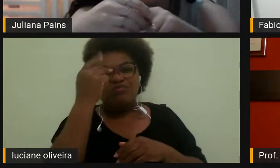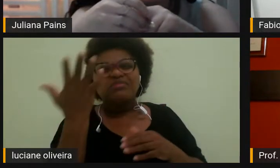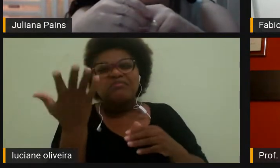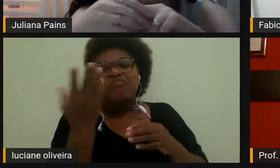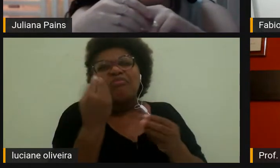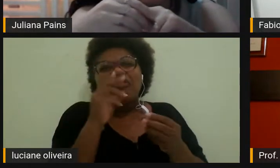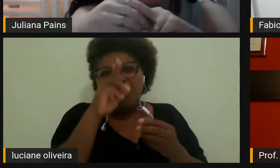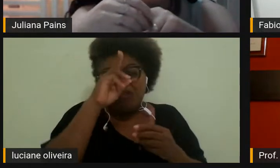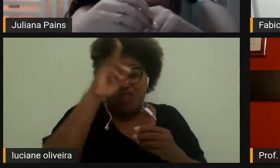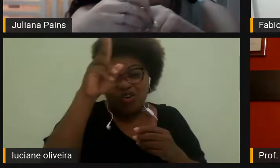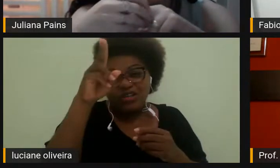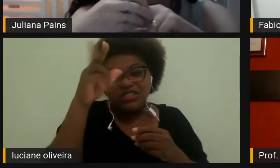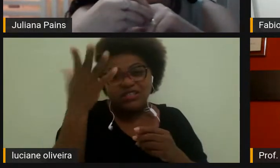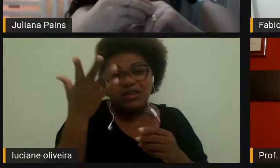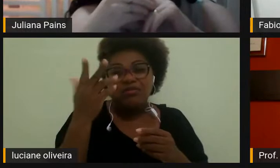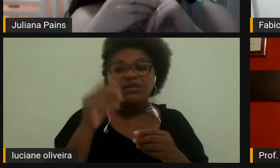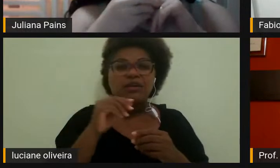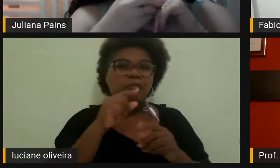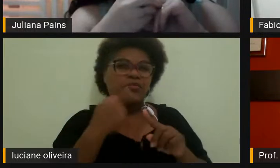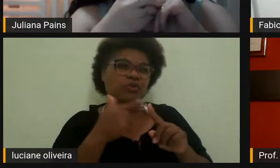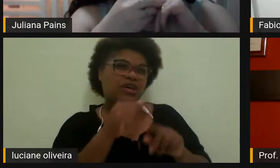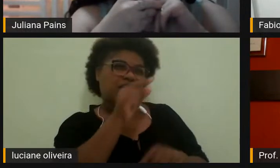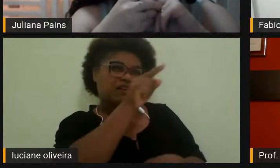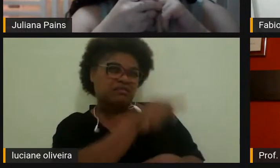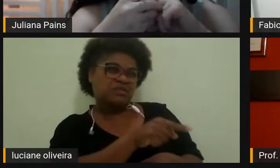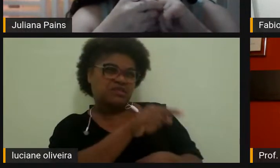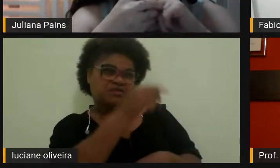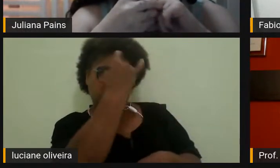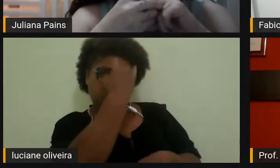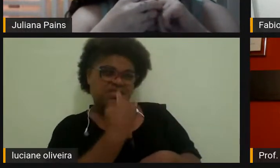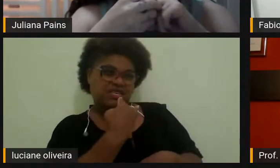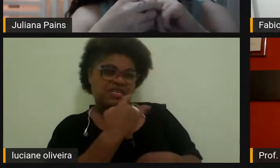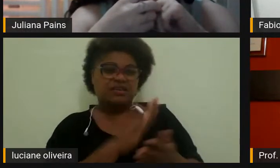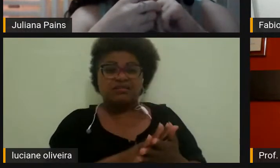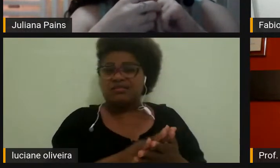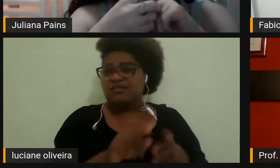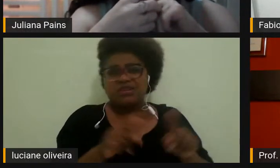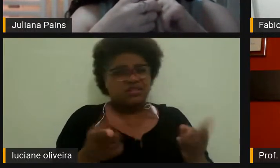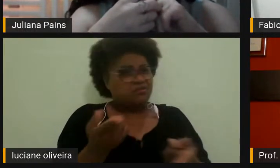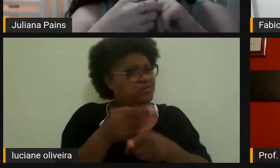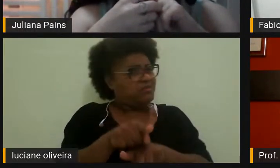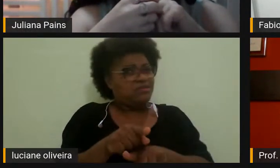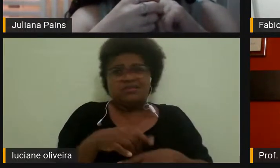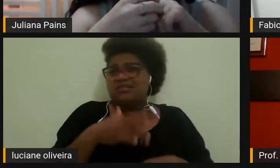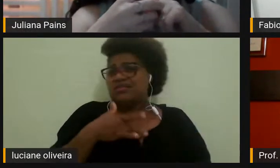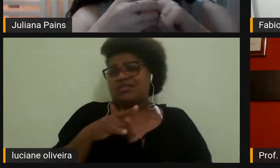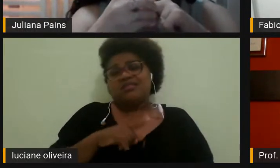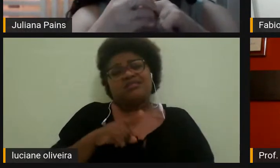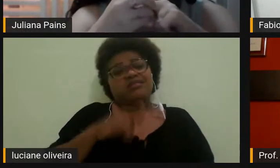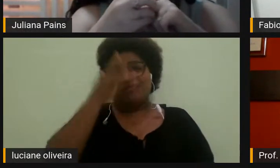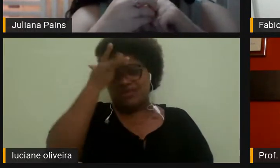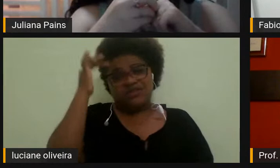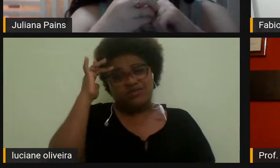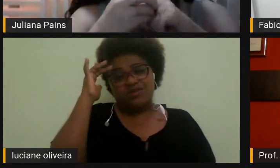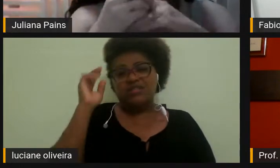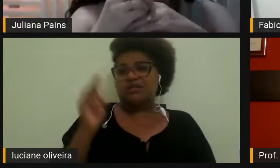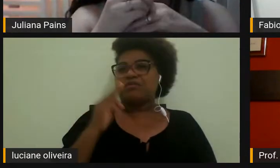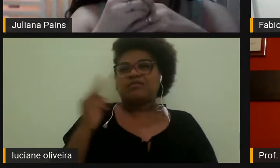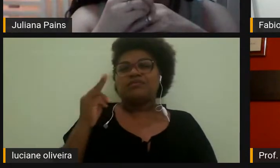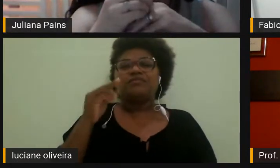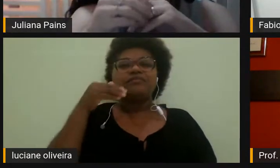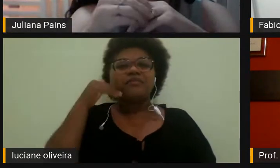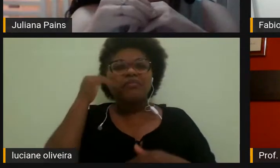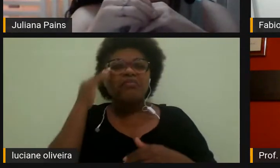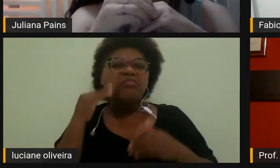contrário não é pessoas cegas por exemplo que tinha que usa maquiagem que se contei eu Enfim então não questão de identidade por trás